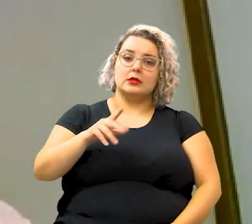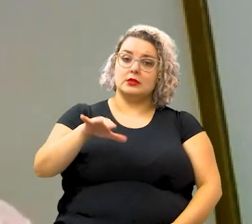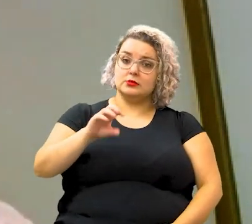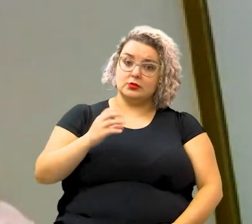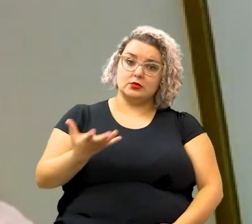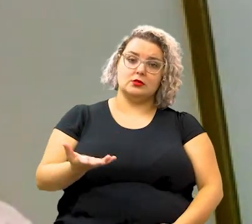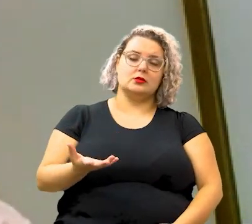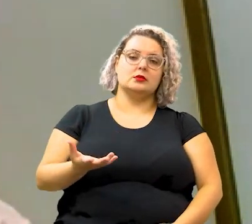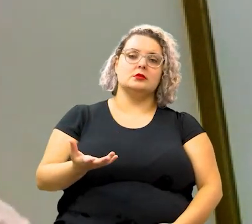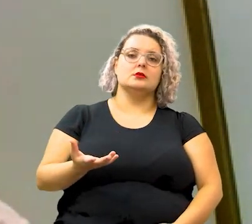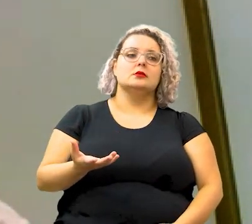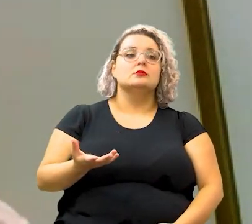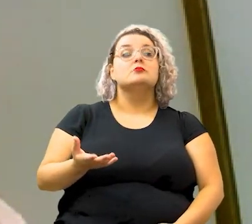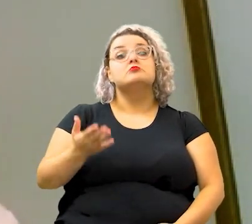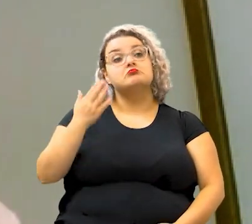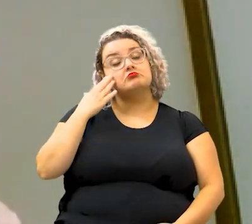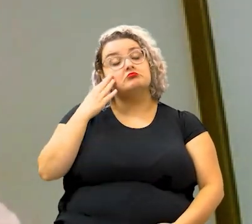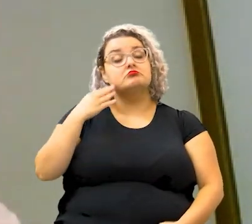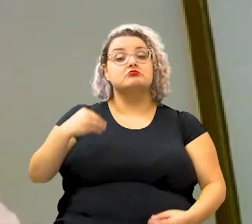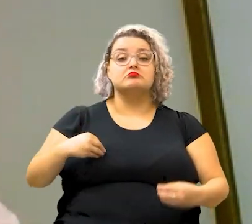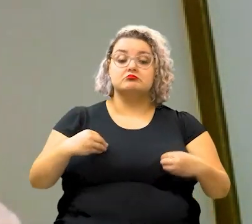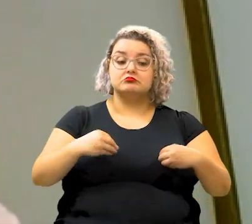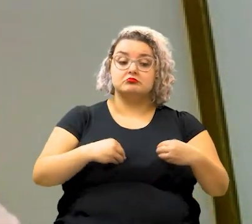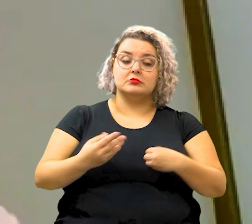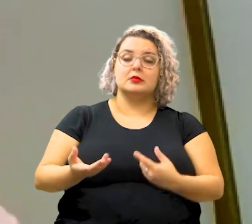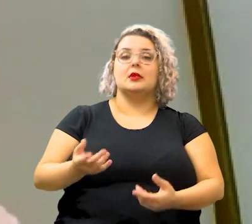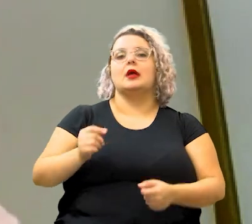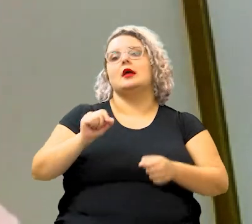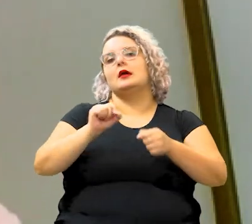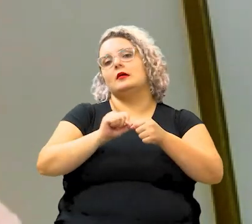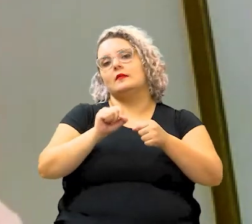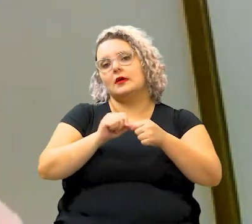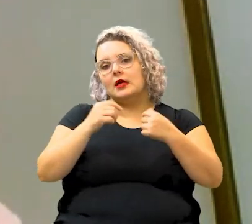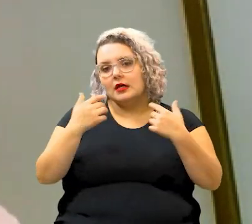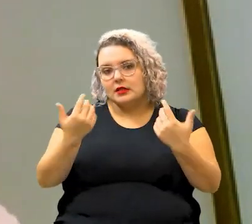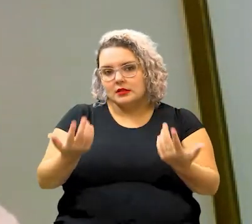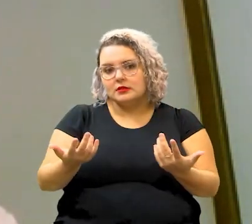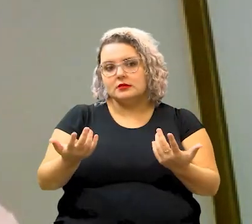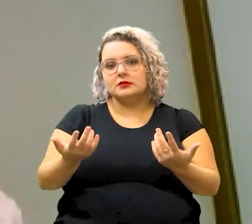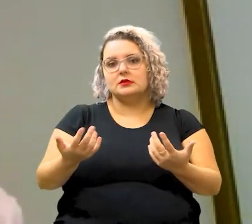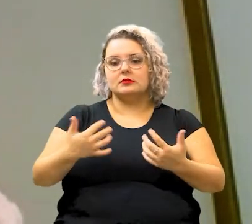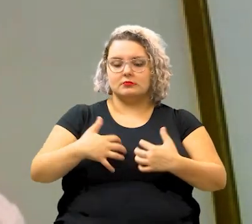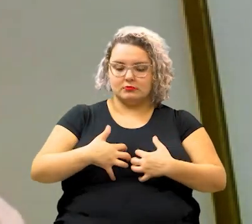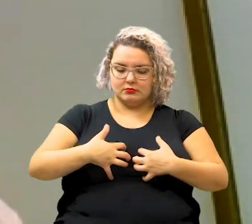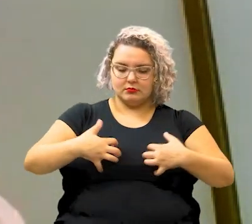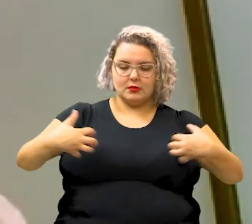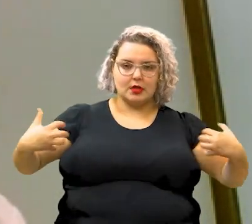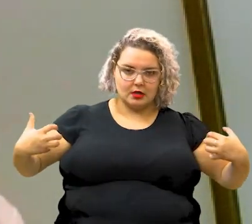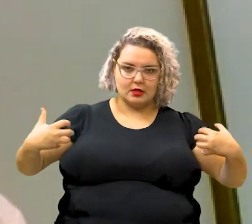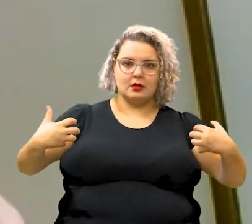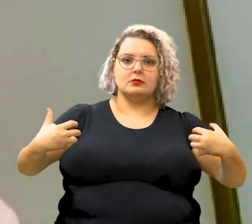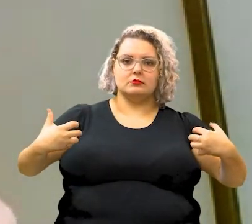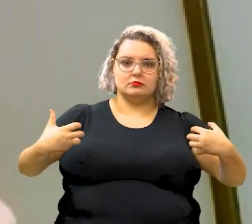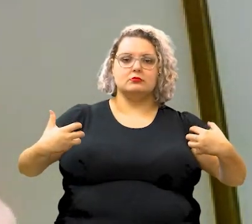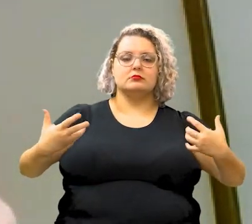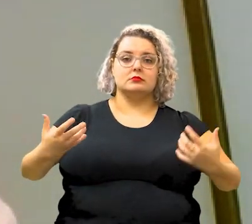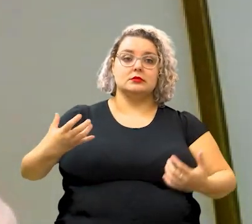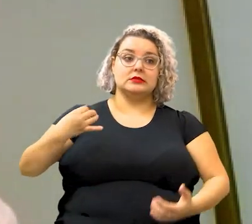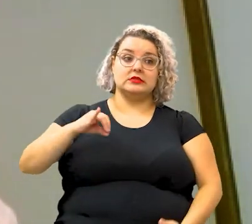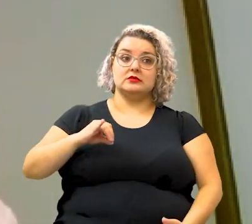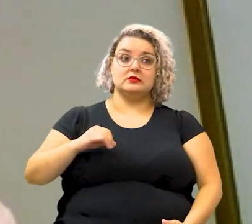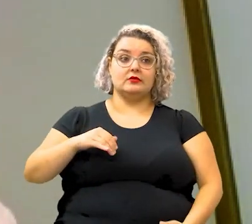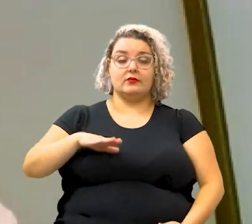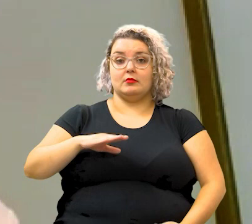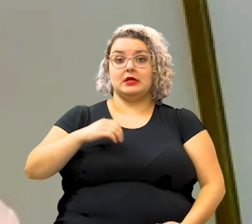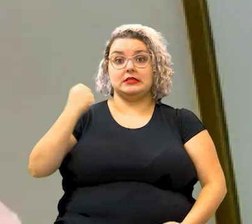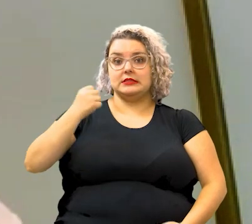até, através de exames, saber que a gente tem, e aí até fazer uma retirada das mamas profilaticamente, por